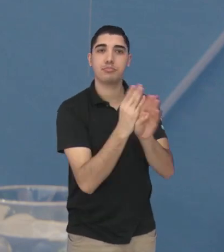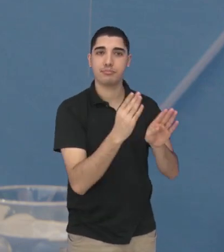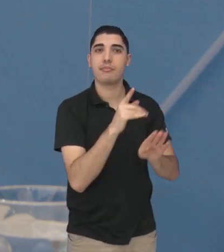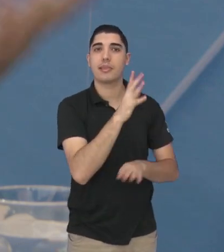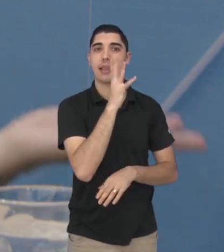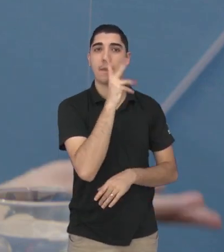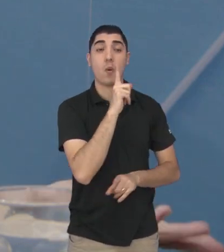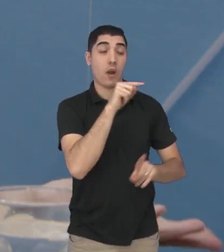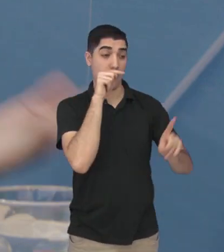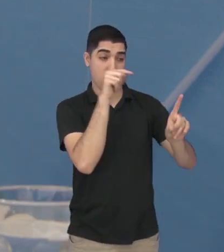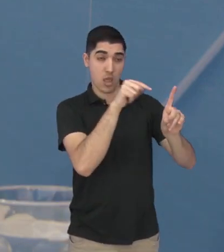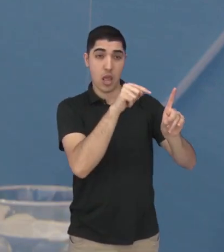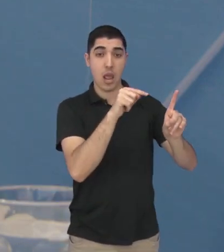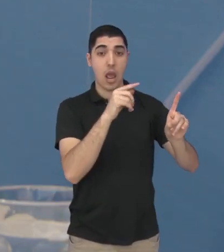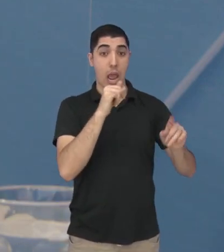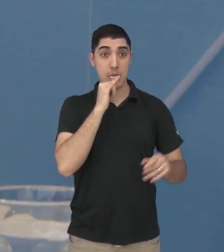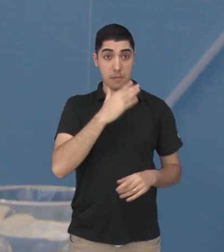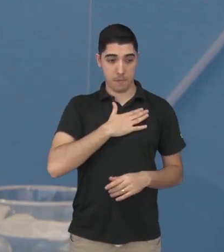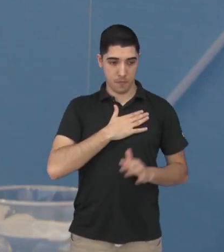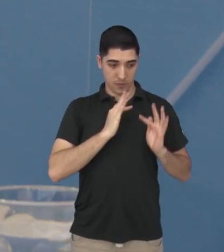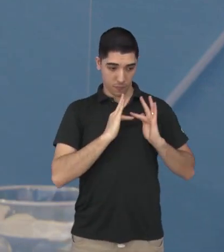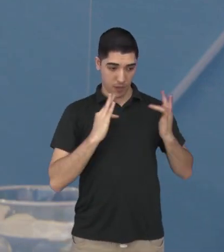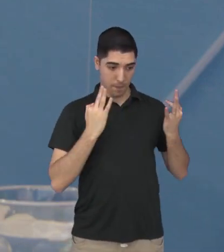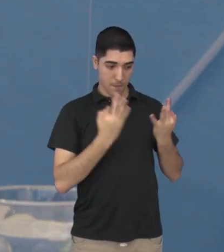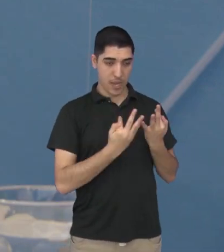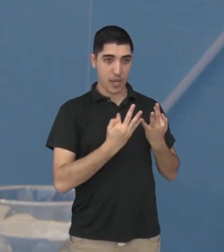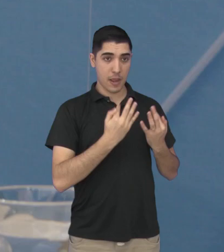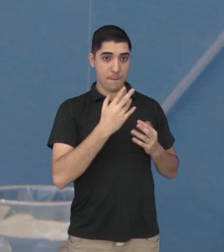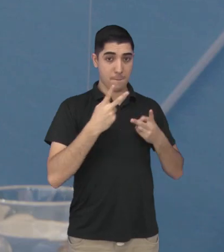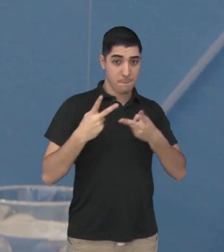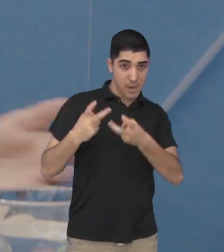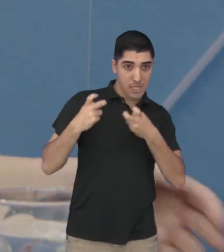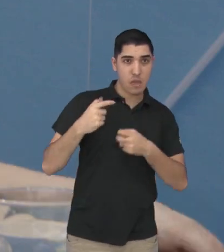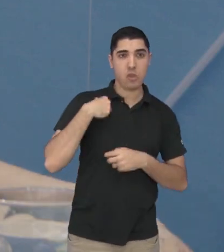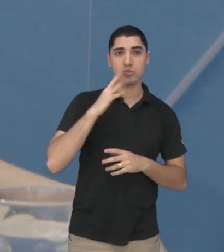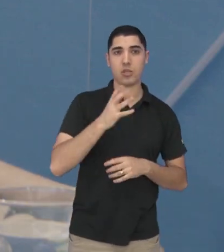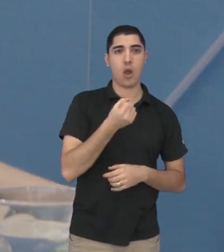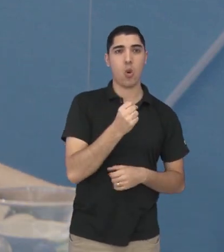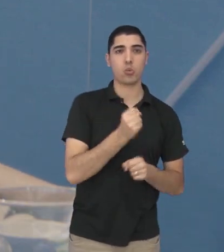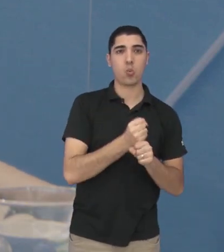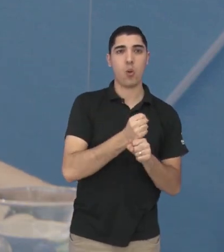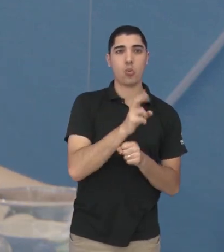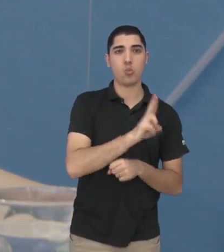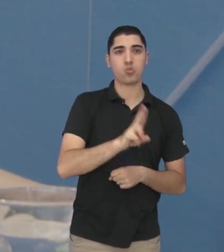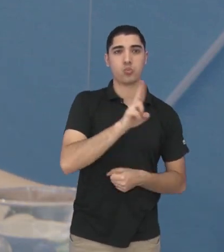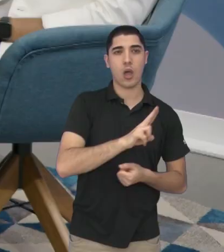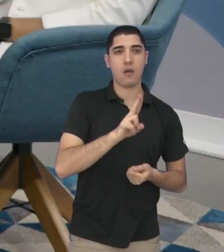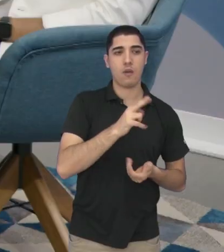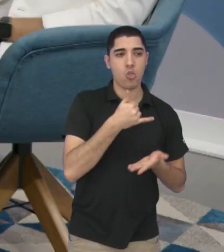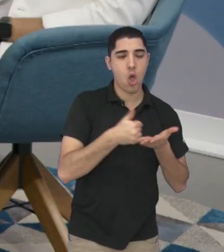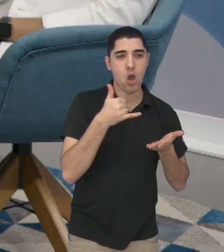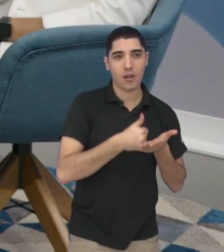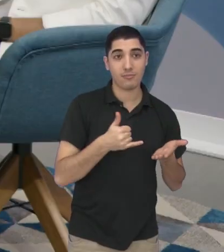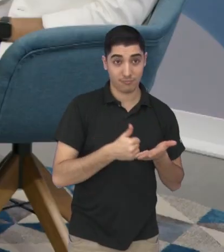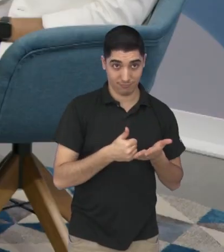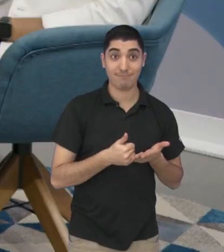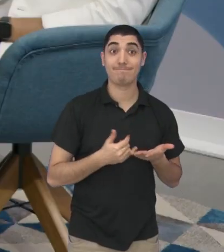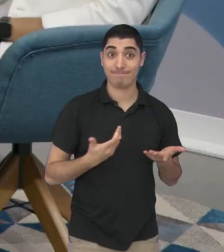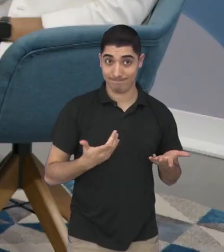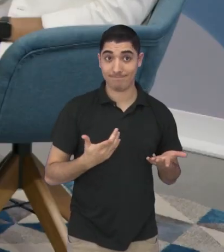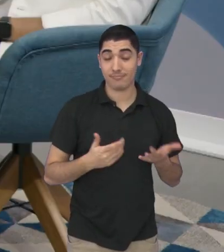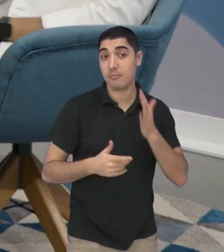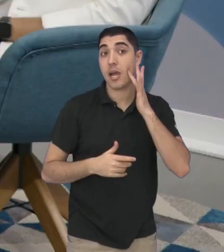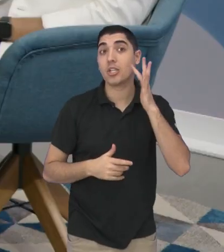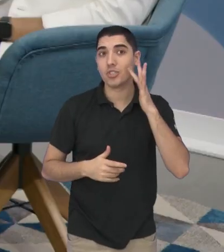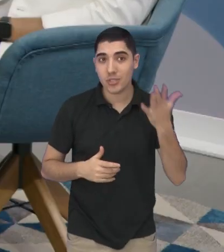E quando a minha família percebeu, o usuário fala, eu já tinha 8 anos usando aquela substância. Então,